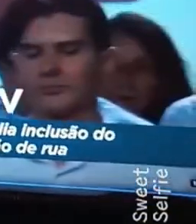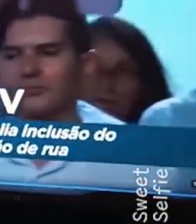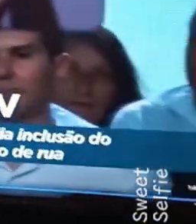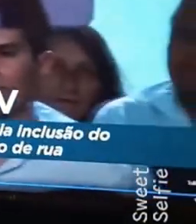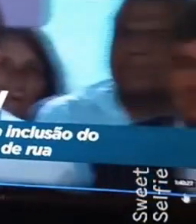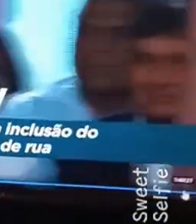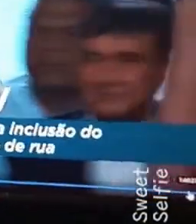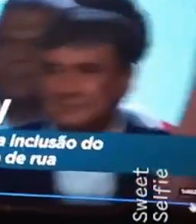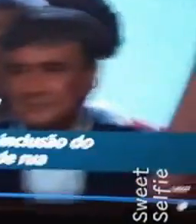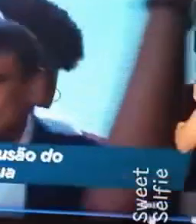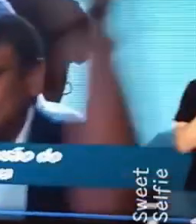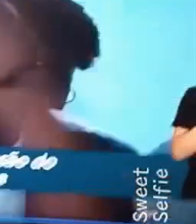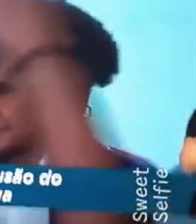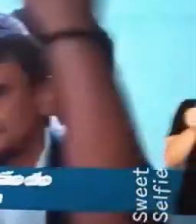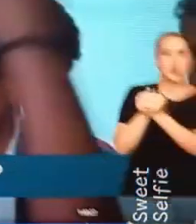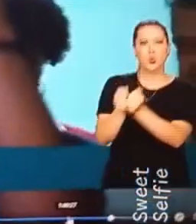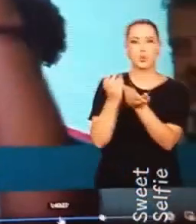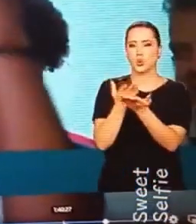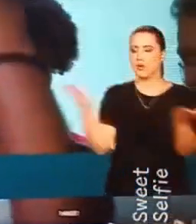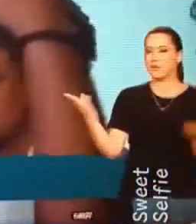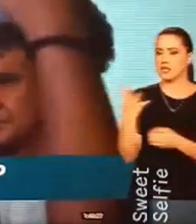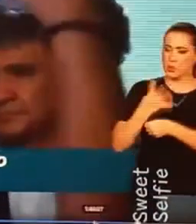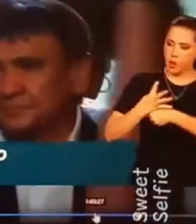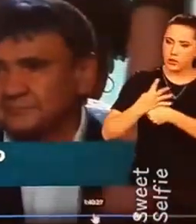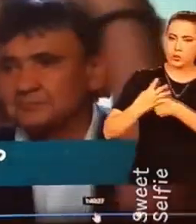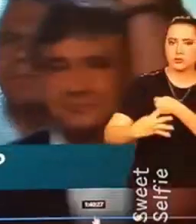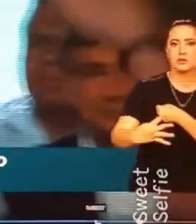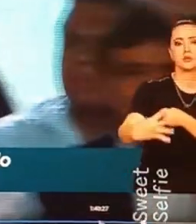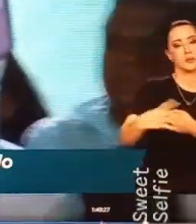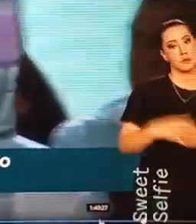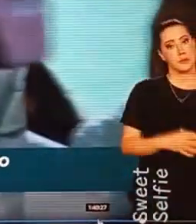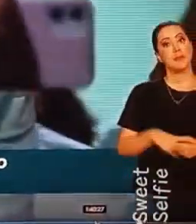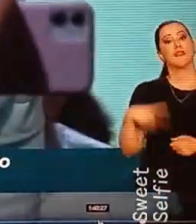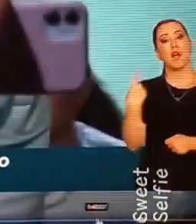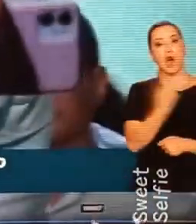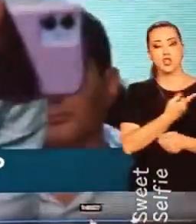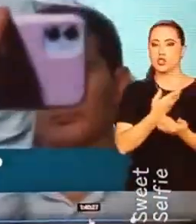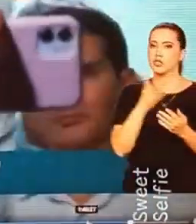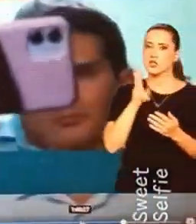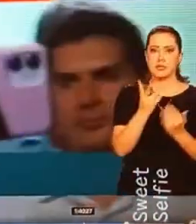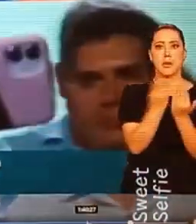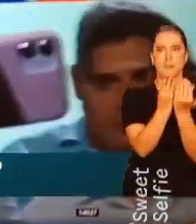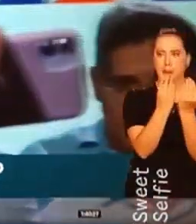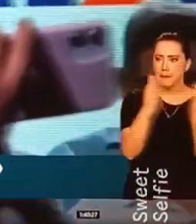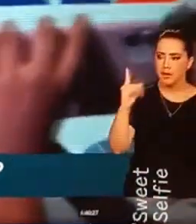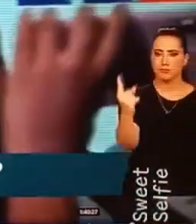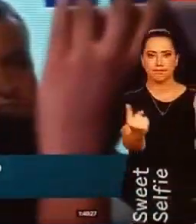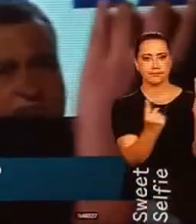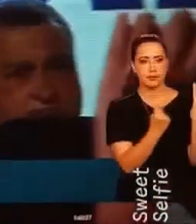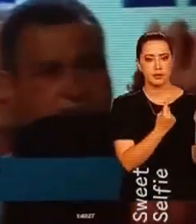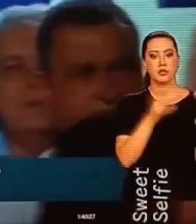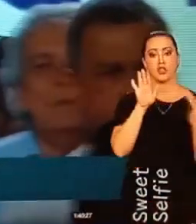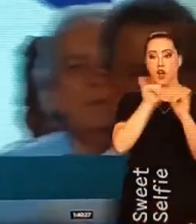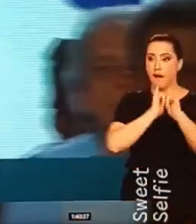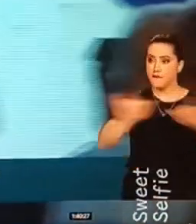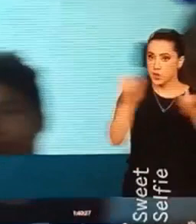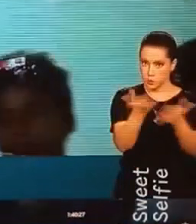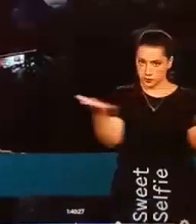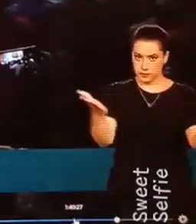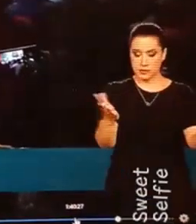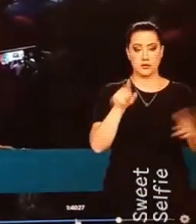vocês nesses próximos 4 anos. Nós estaremos com as portas abertas, inclusive um comunicado para vocês. A